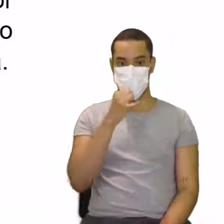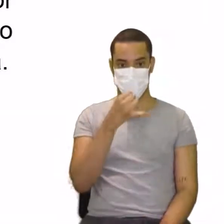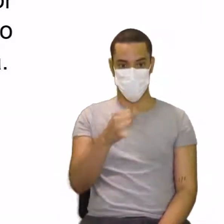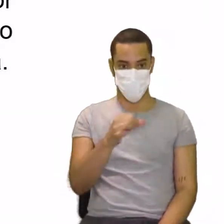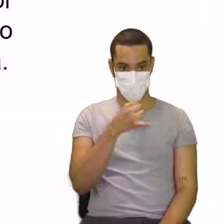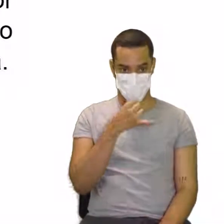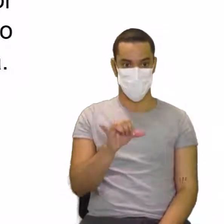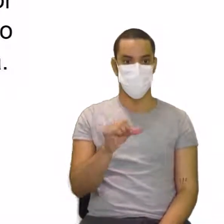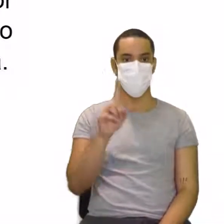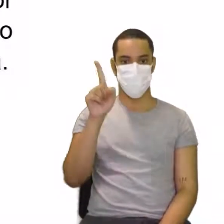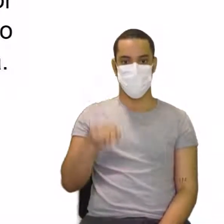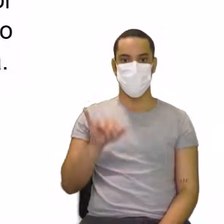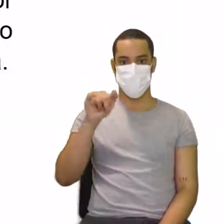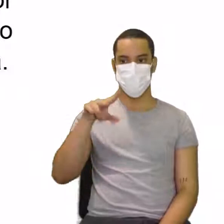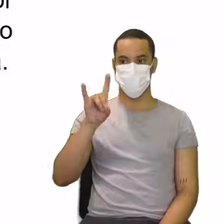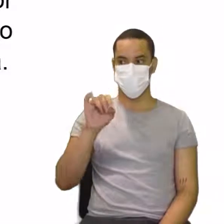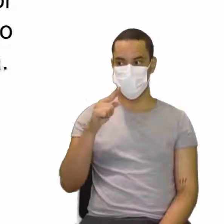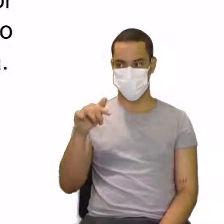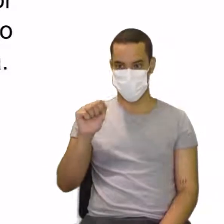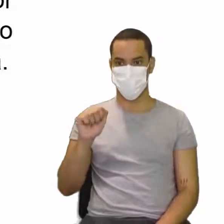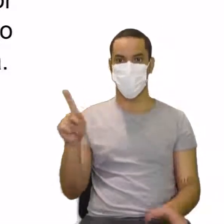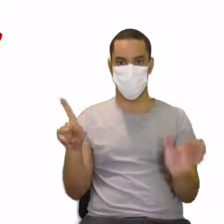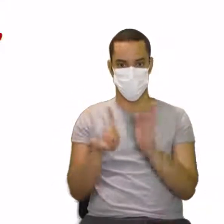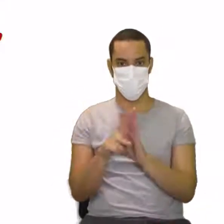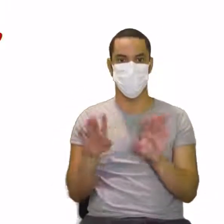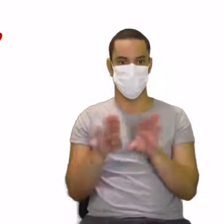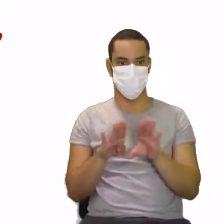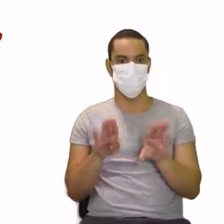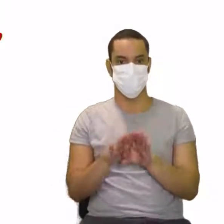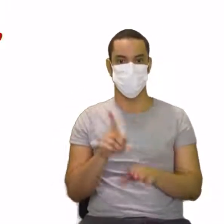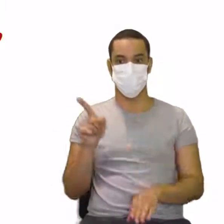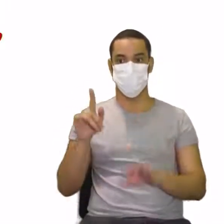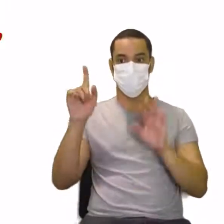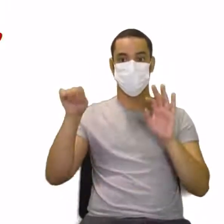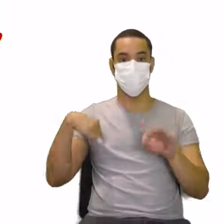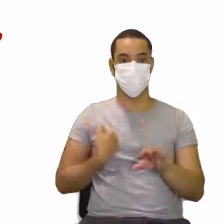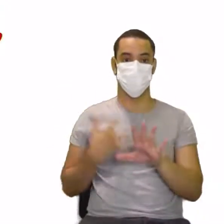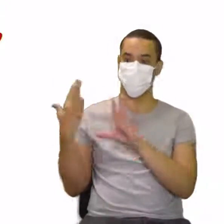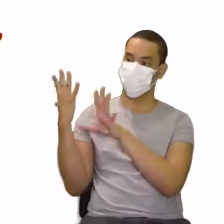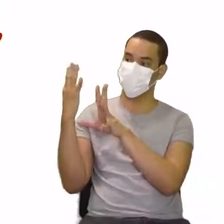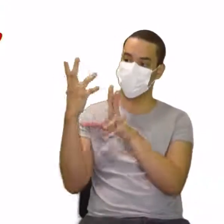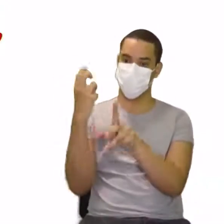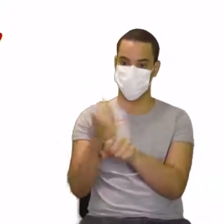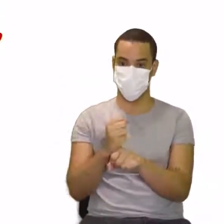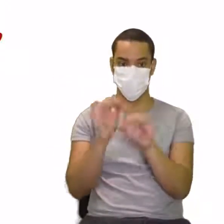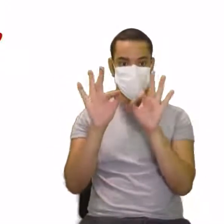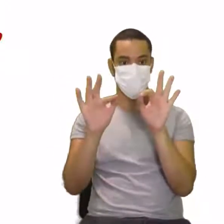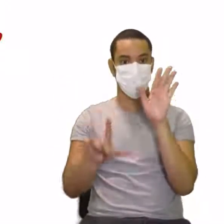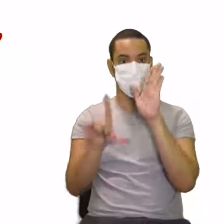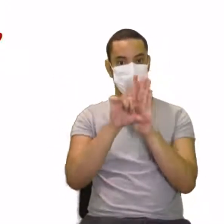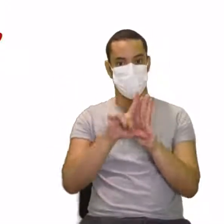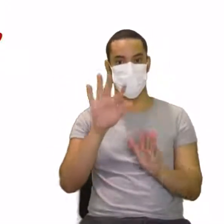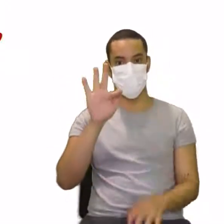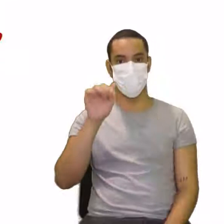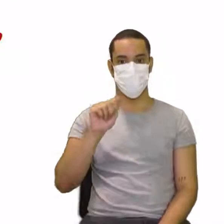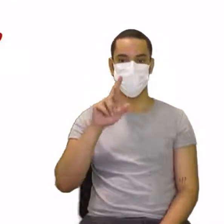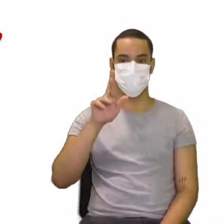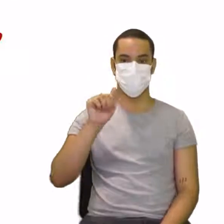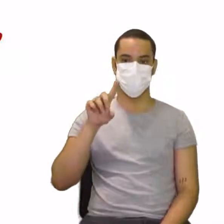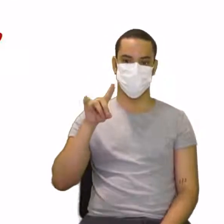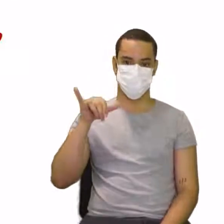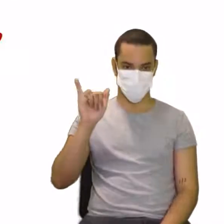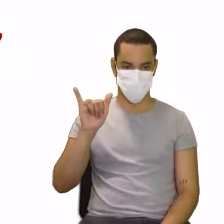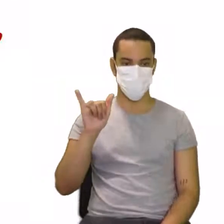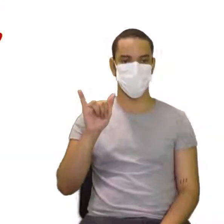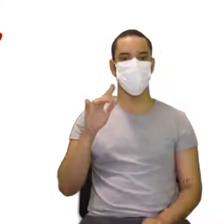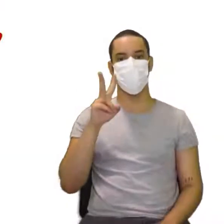elétrica induzida, tá? E aqui, para a gente simplificar a lei de Faraday, a força